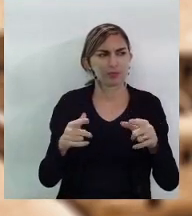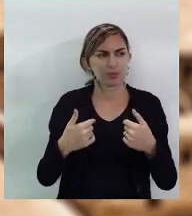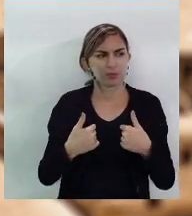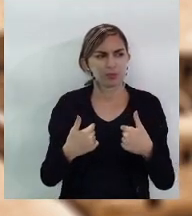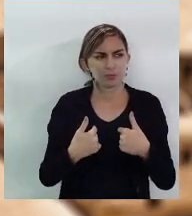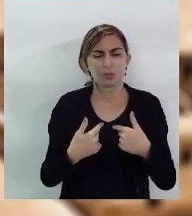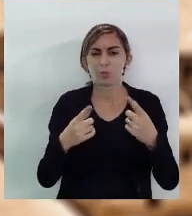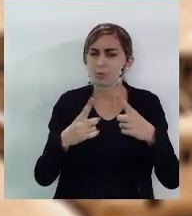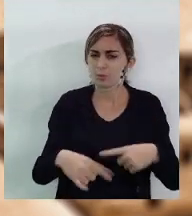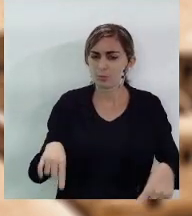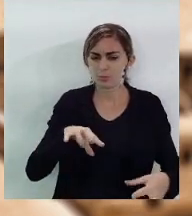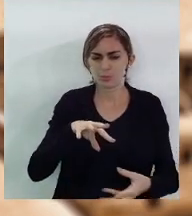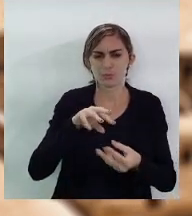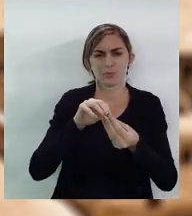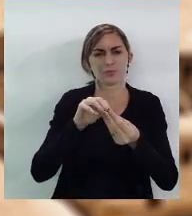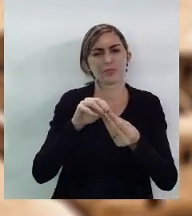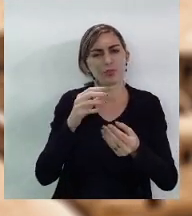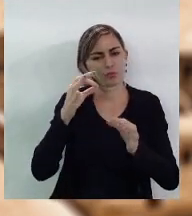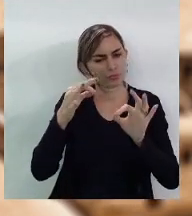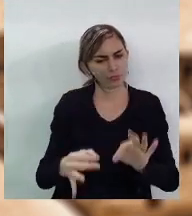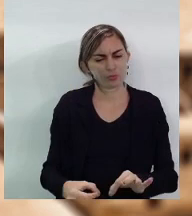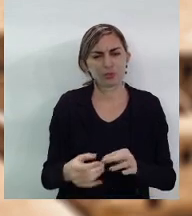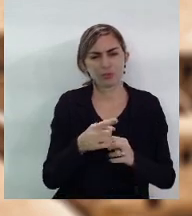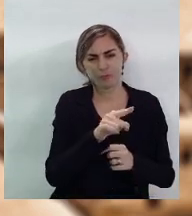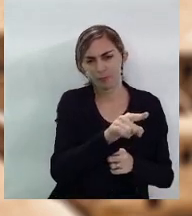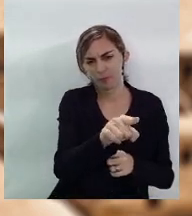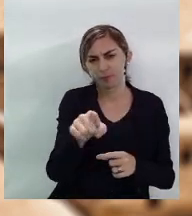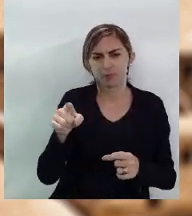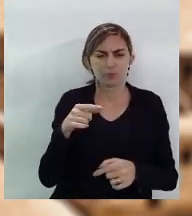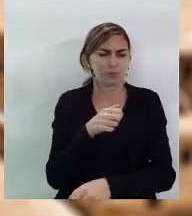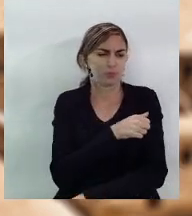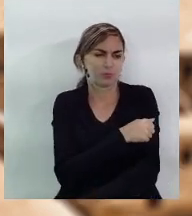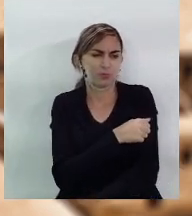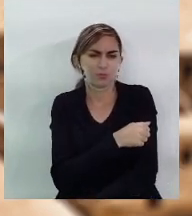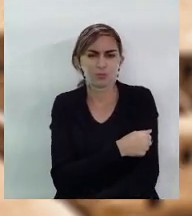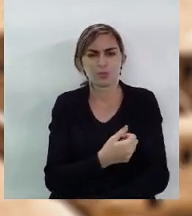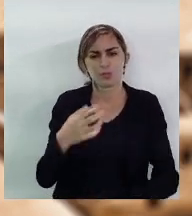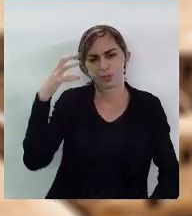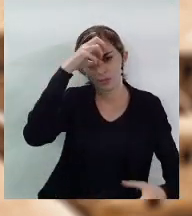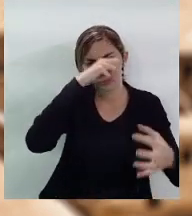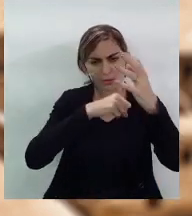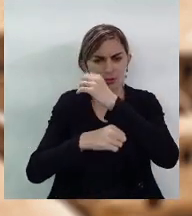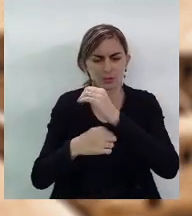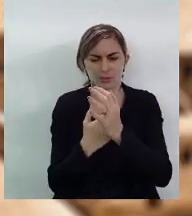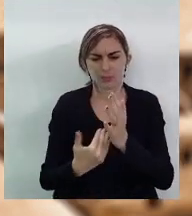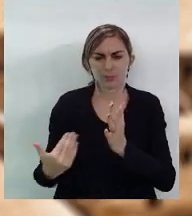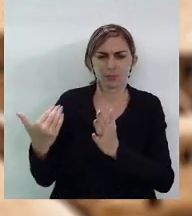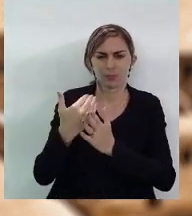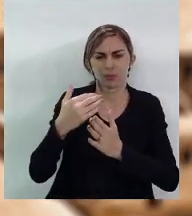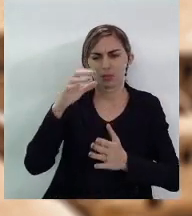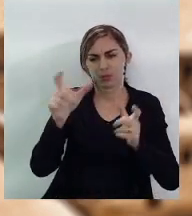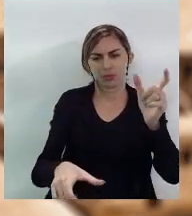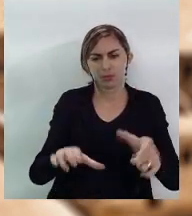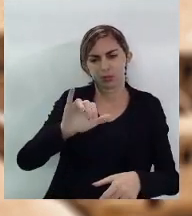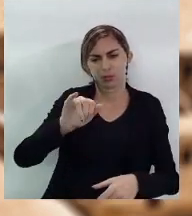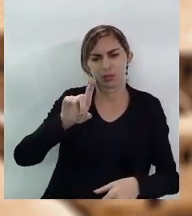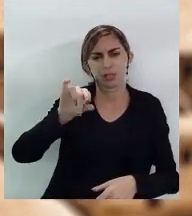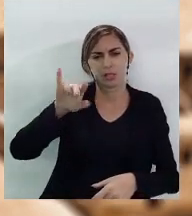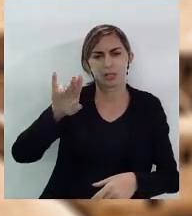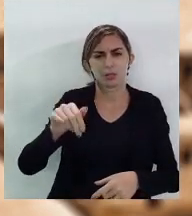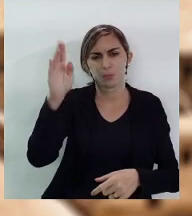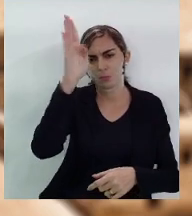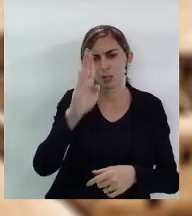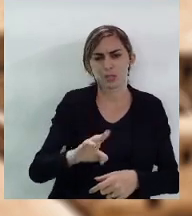é isso que o nosso componente quer, que justamente que você, estudante, aprenda mais a questão da cidadania. O Brasil é